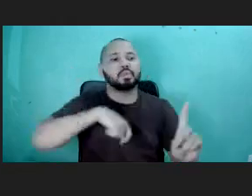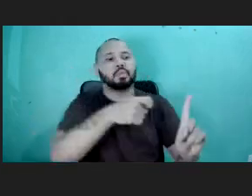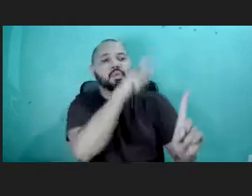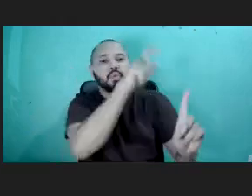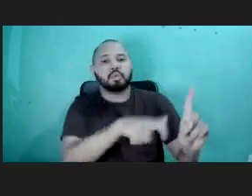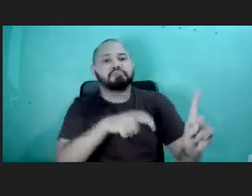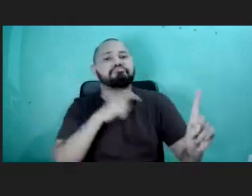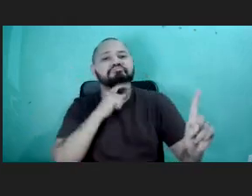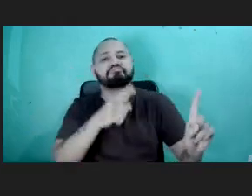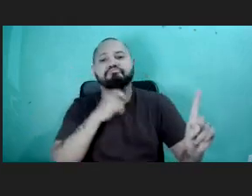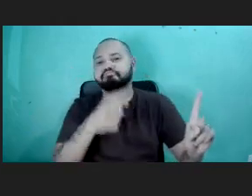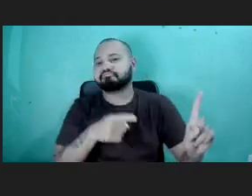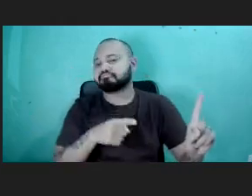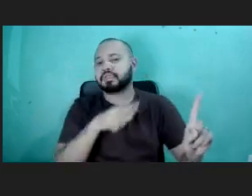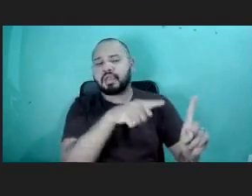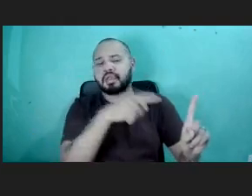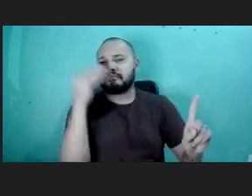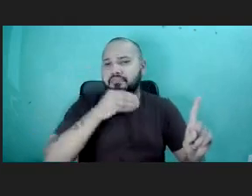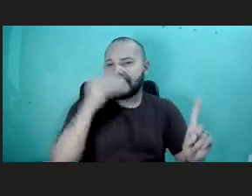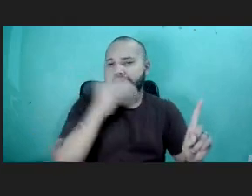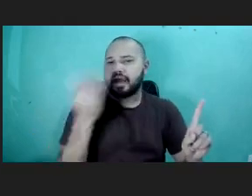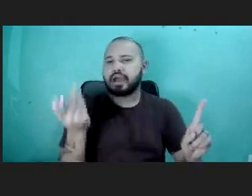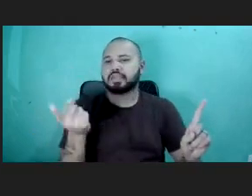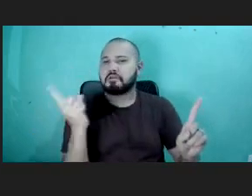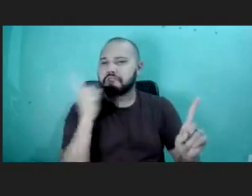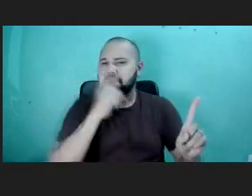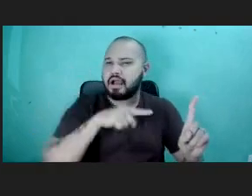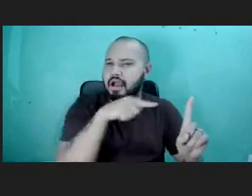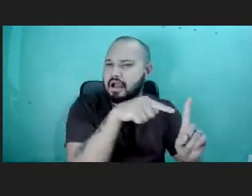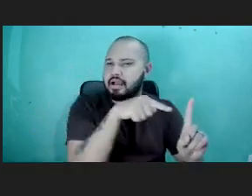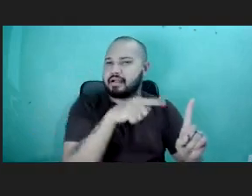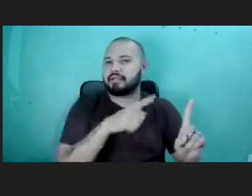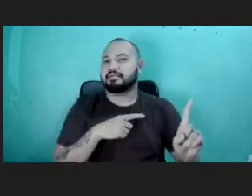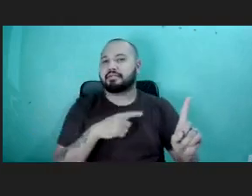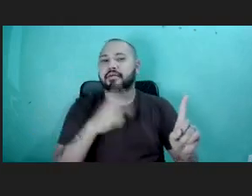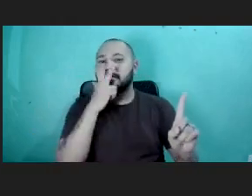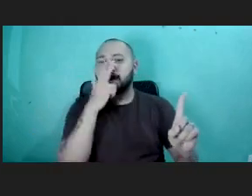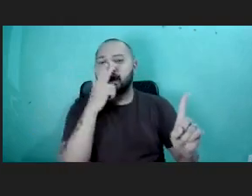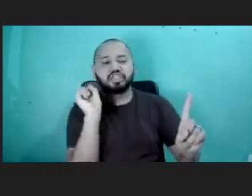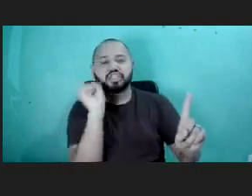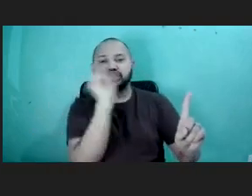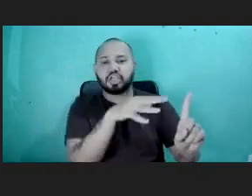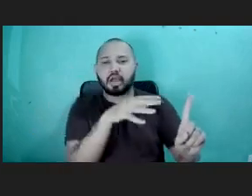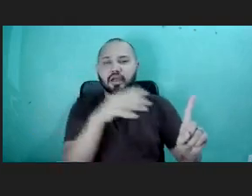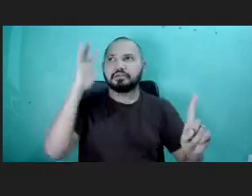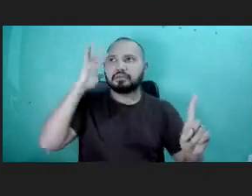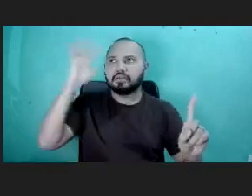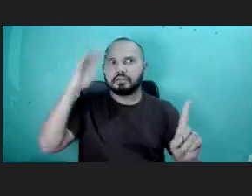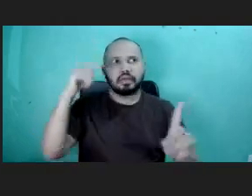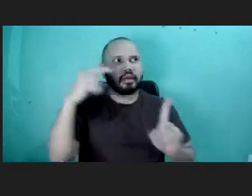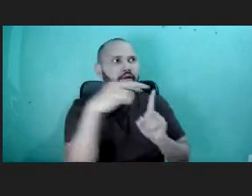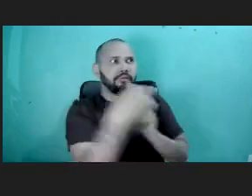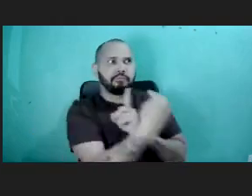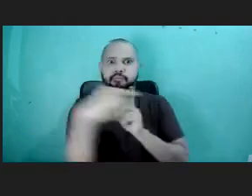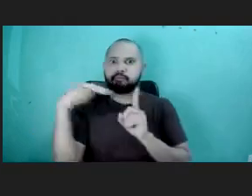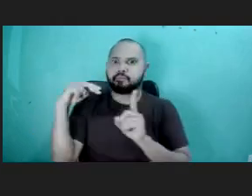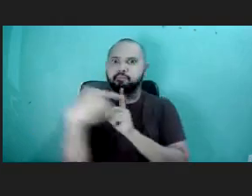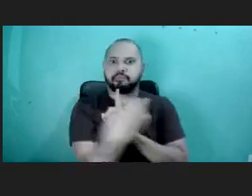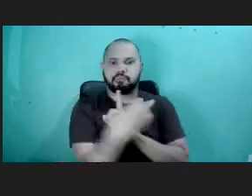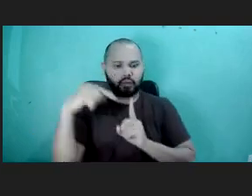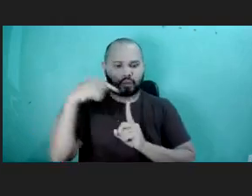uma fragilidade, como uma falha. Então é um sistema que joga a gente para pensar o tempo todo que a gente está falhando.